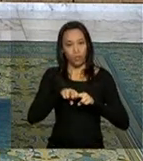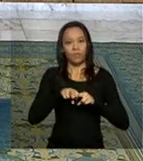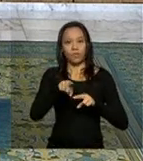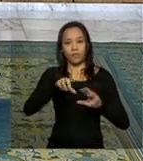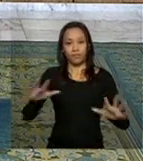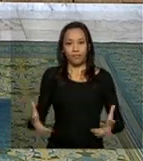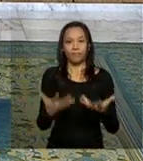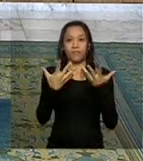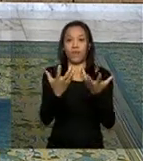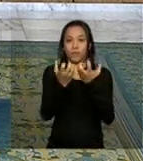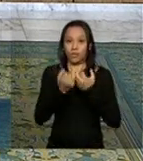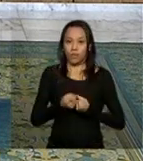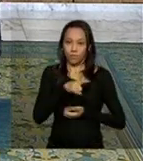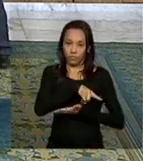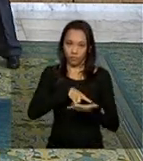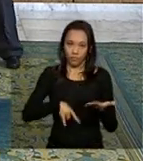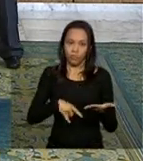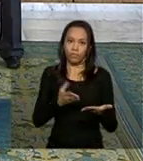de